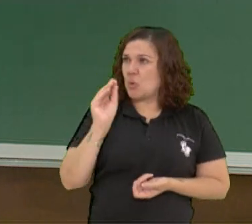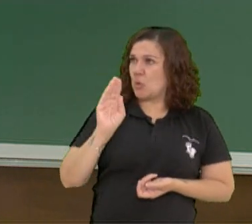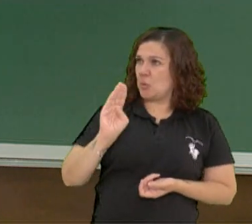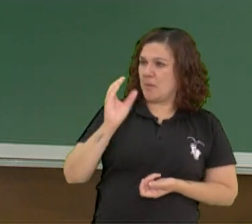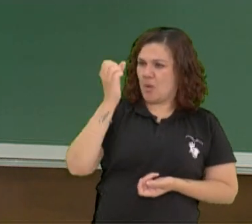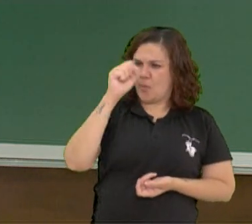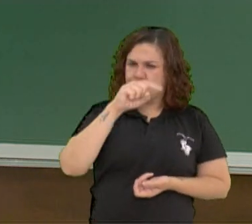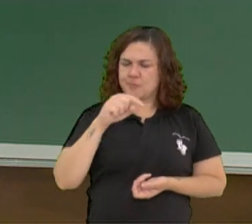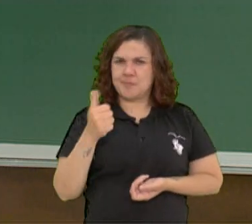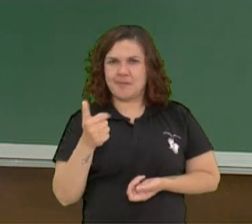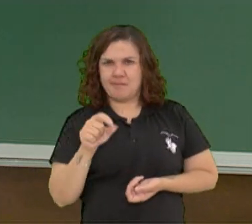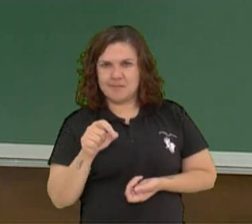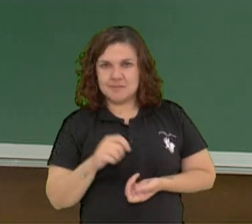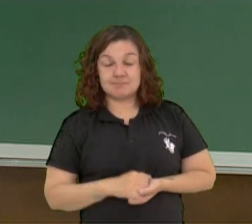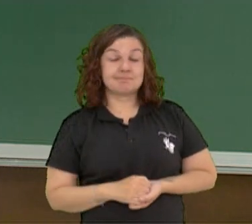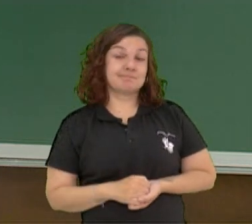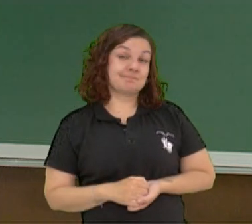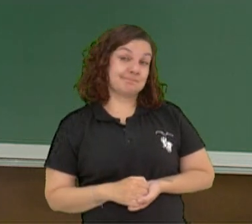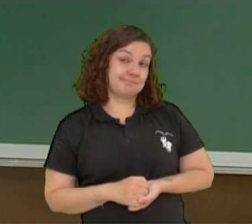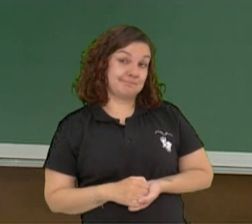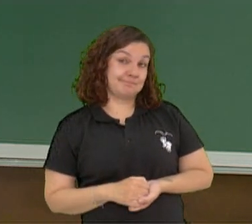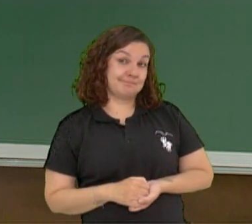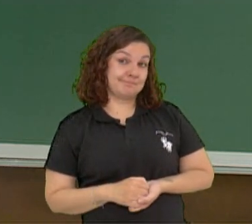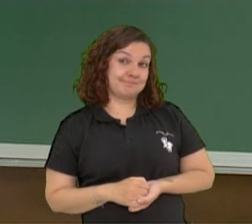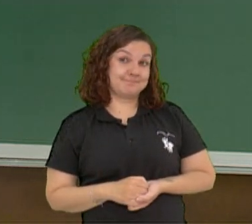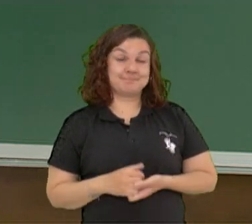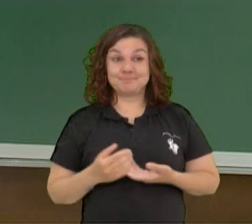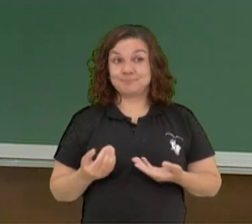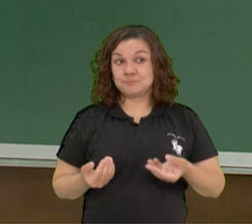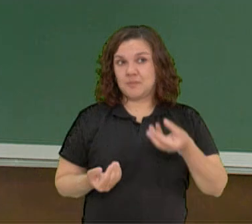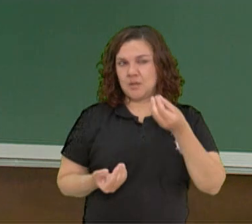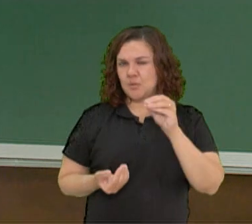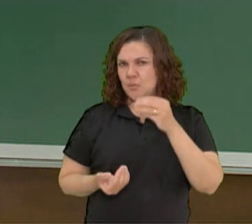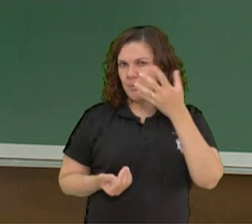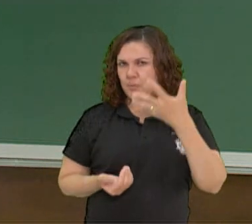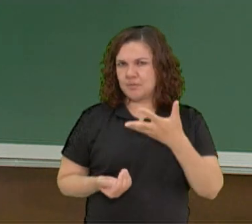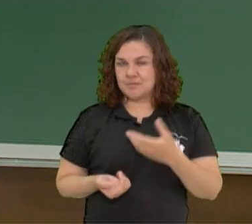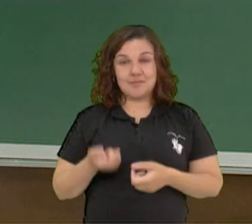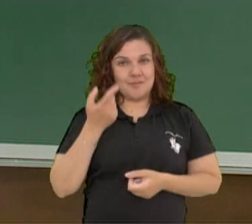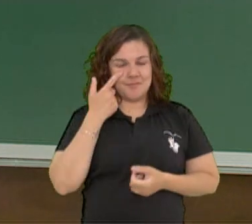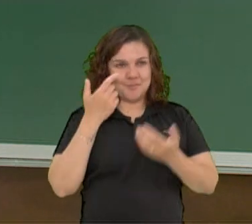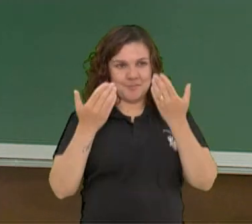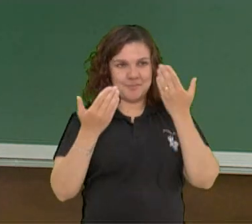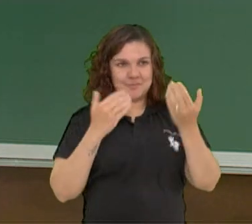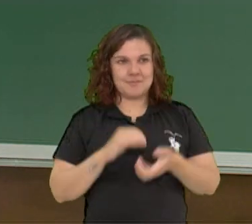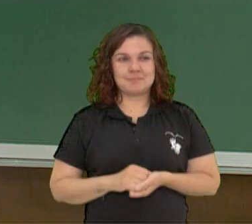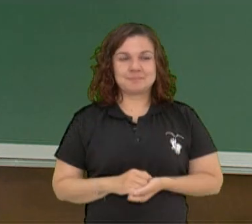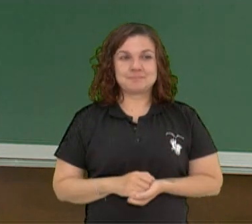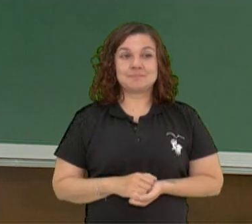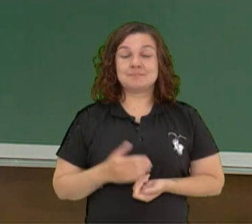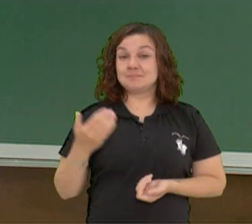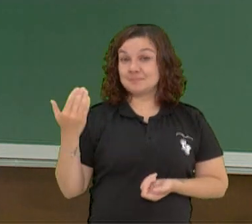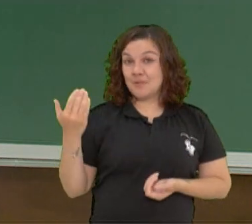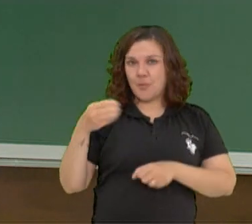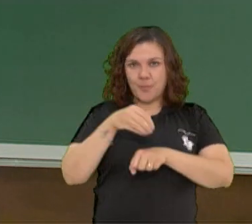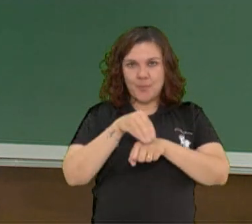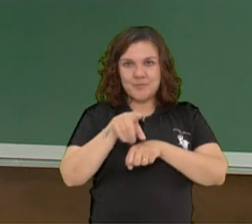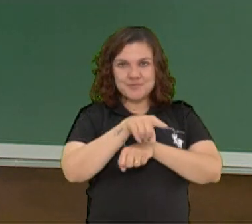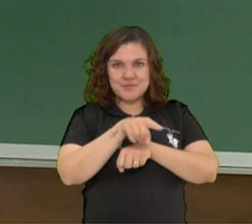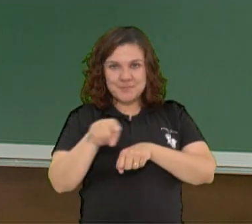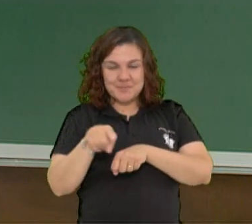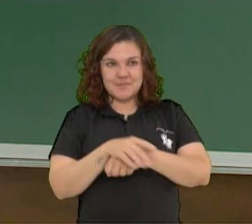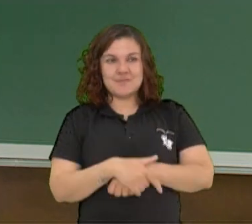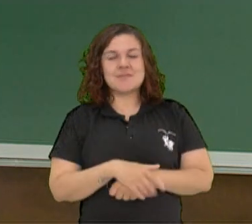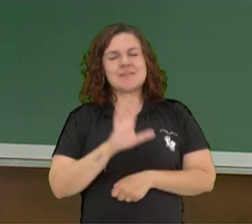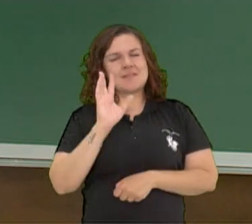8 décimos? Daí. Ou você marcou outra? Vamos conferir? Tá lá. A dica que eu dou pra